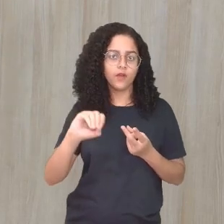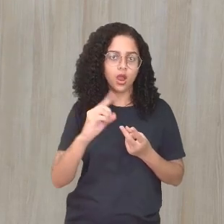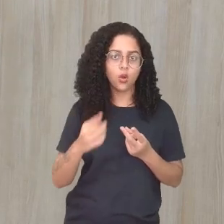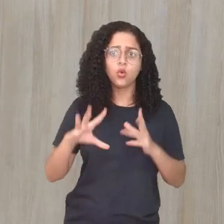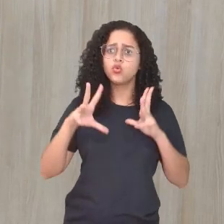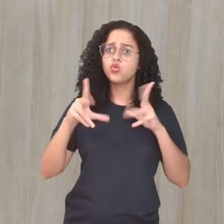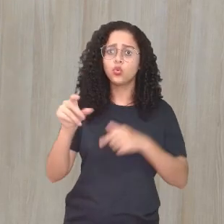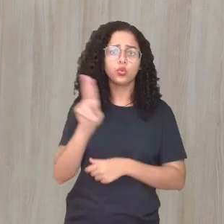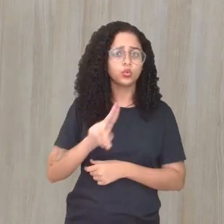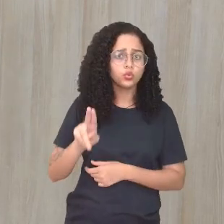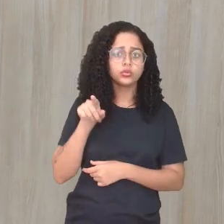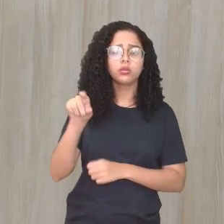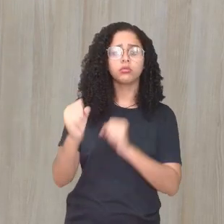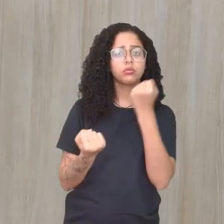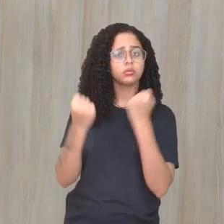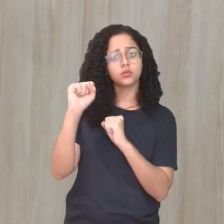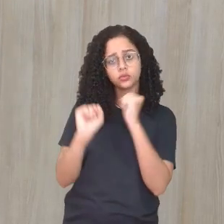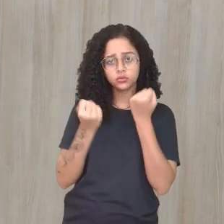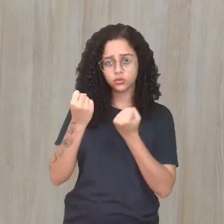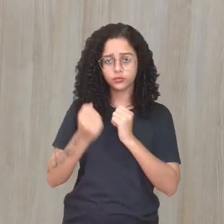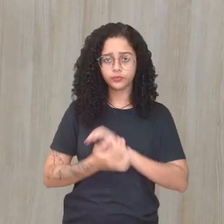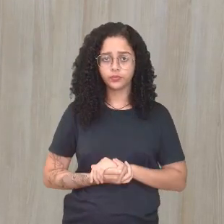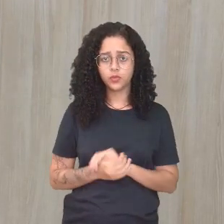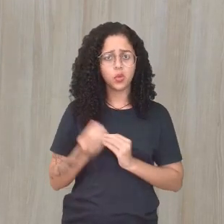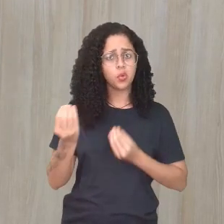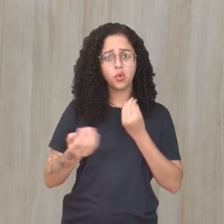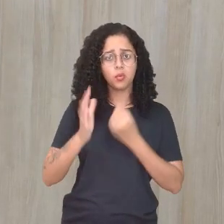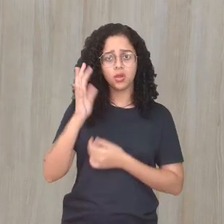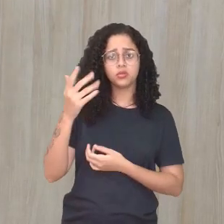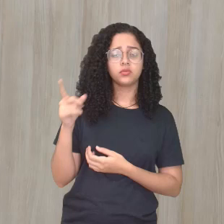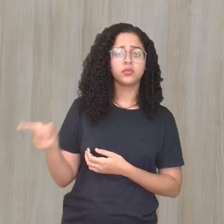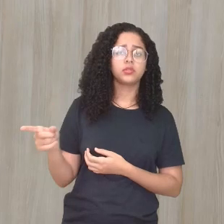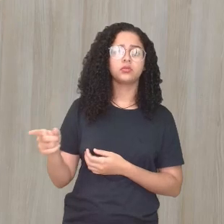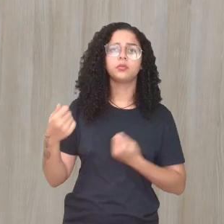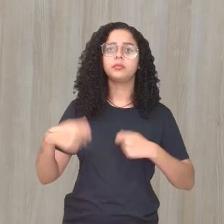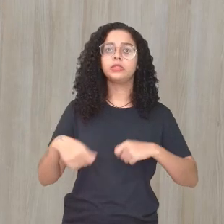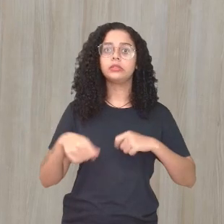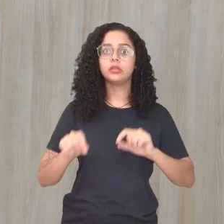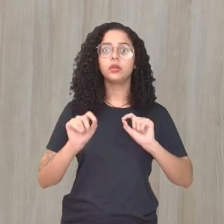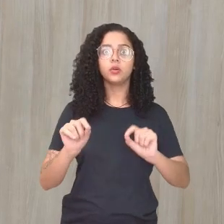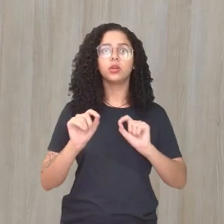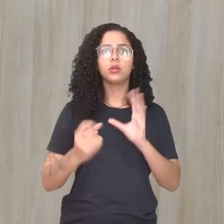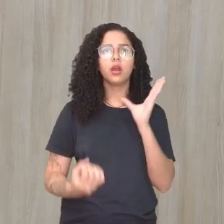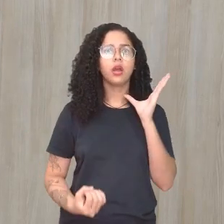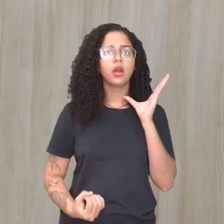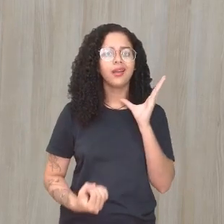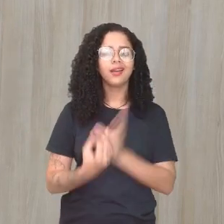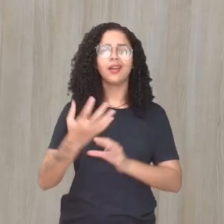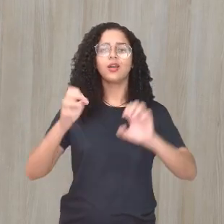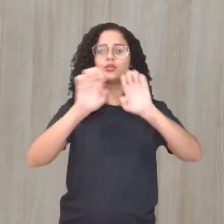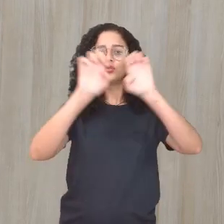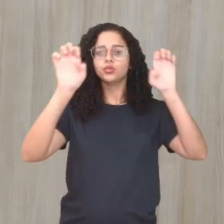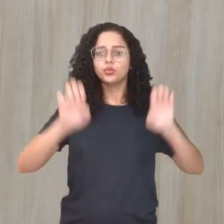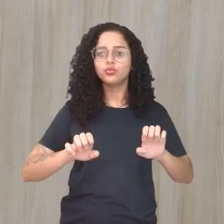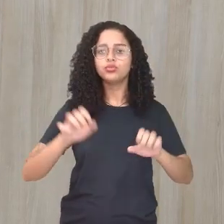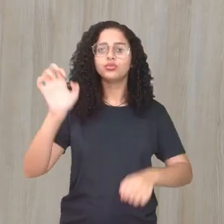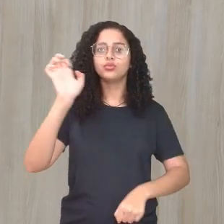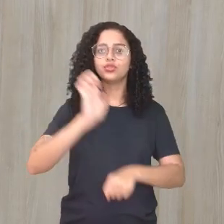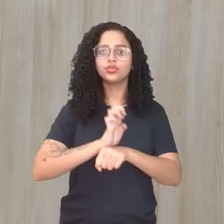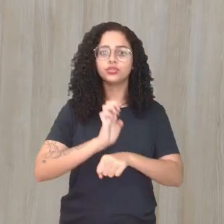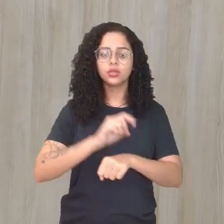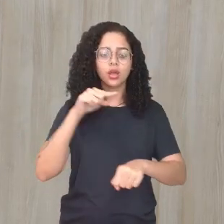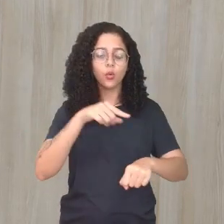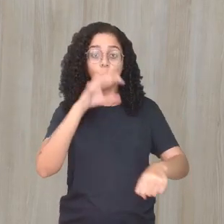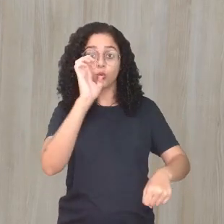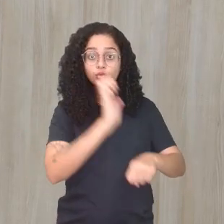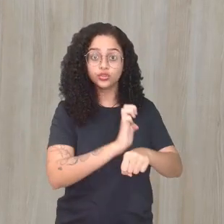utilizado no processo de industrialização. Então, como resolver isso? Ter que criar estruturas, né, no Estado, para que o Estado